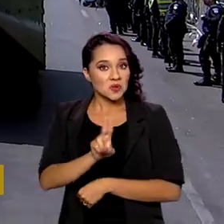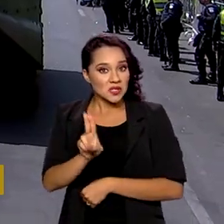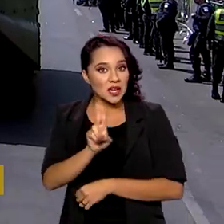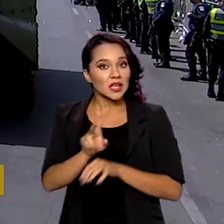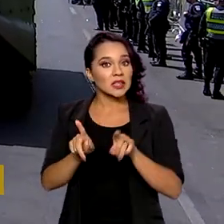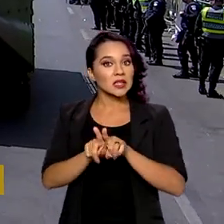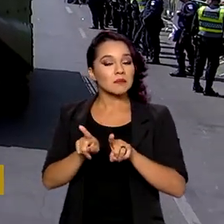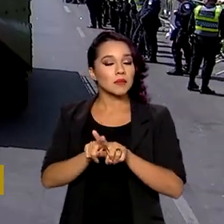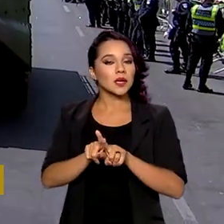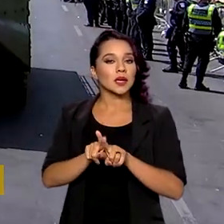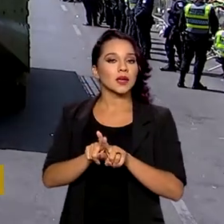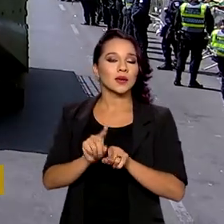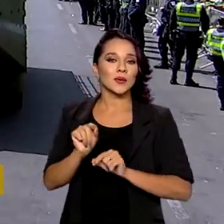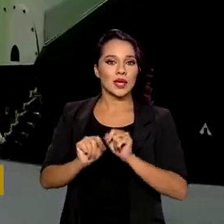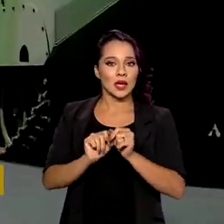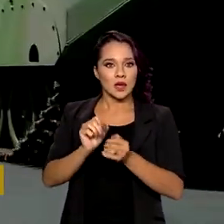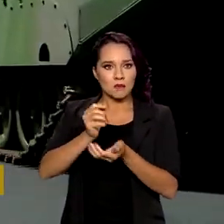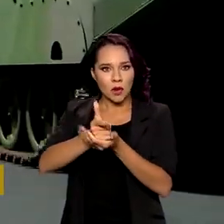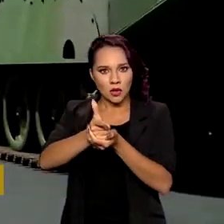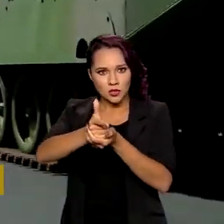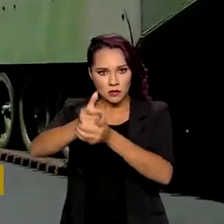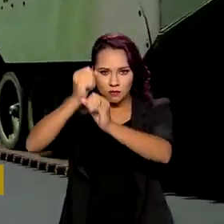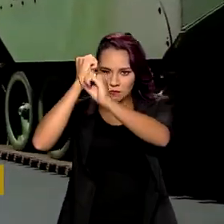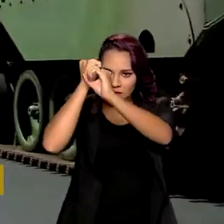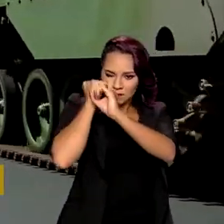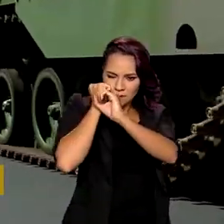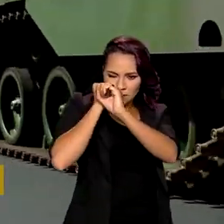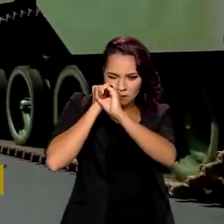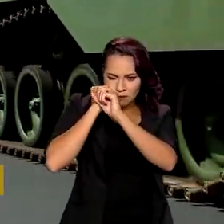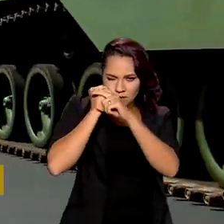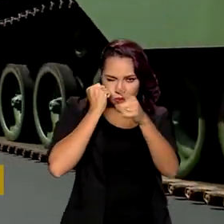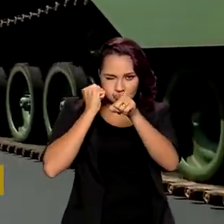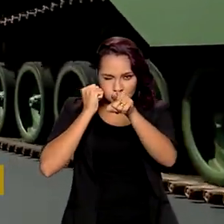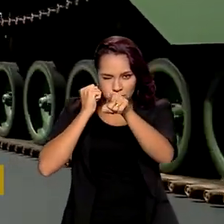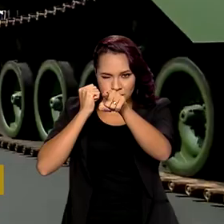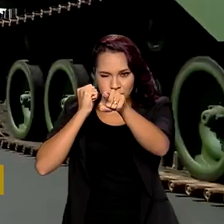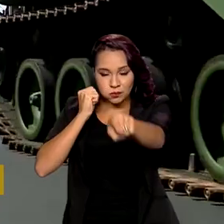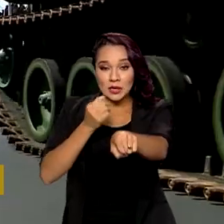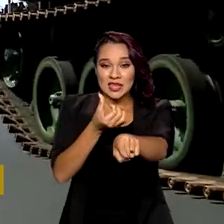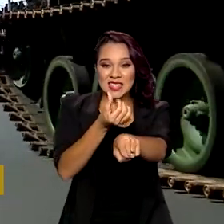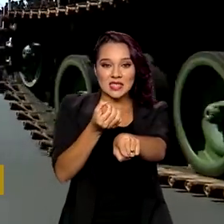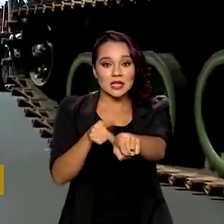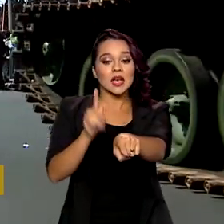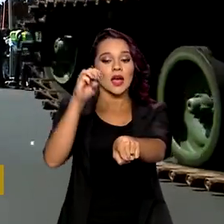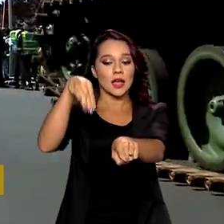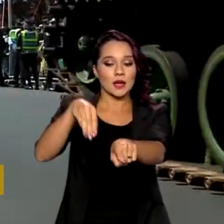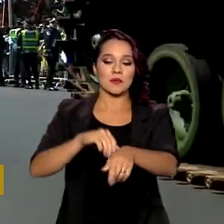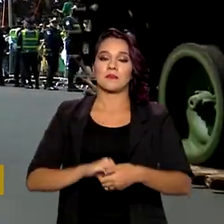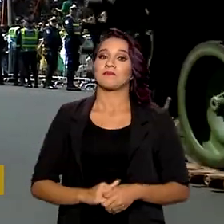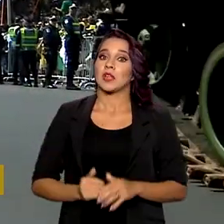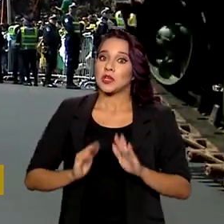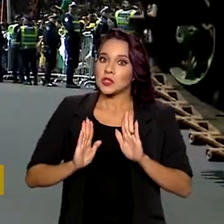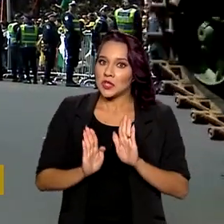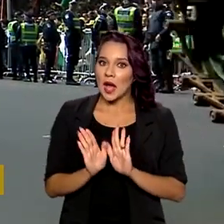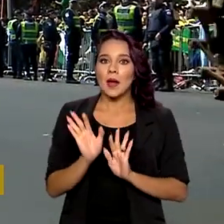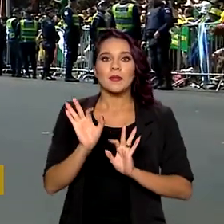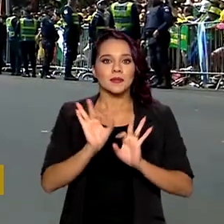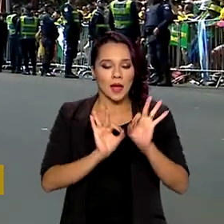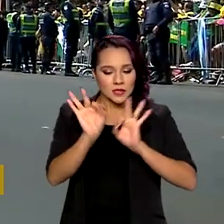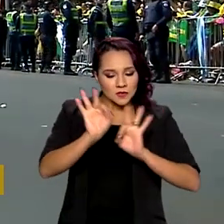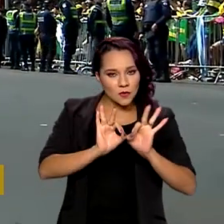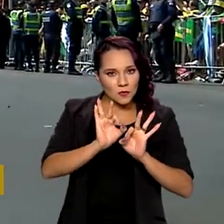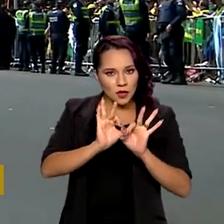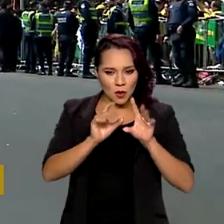também o lançamento de foguetes até 60 quilômetros. E está em desenvolvimento também, né, os mísseis que